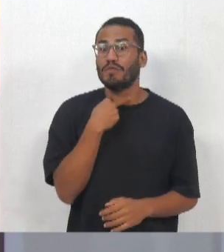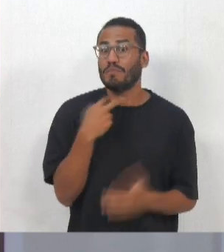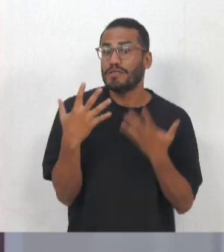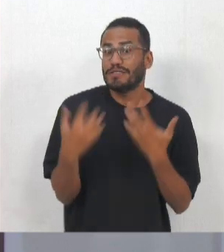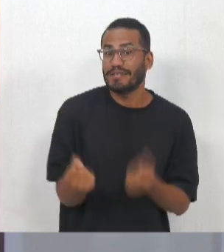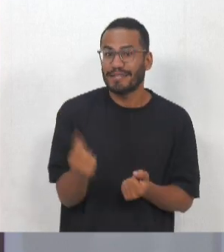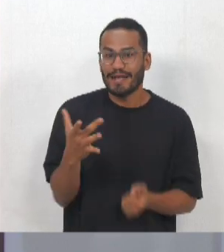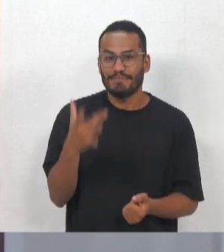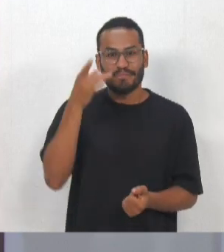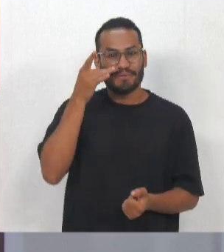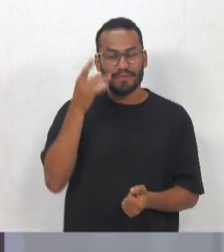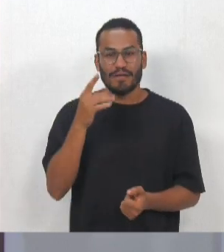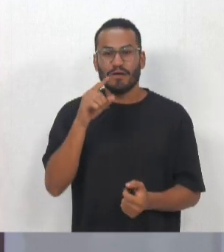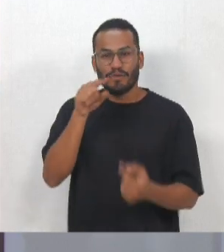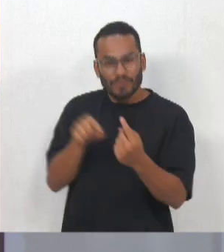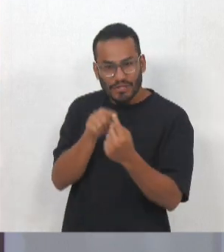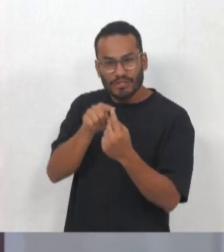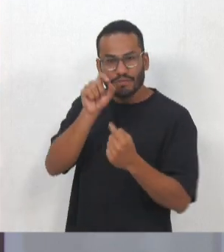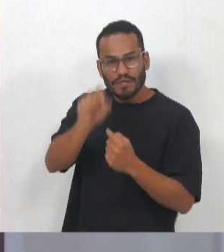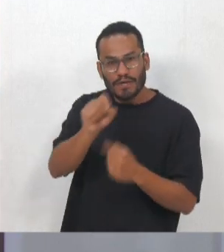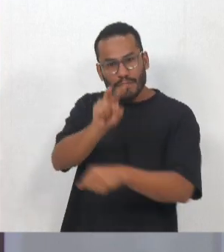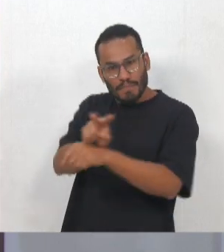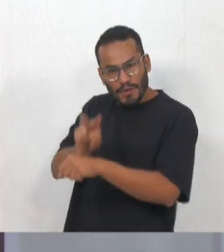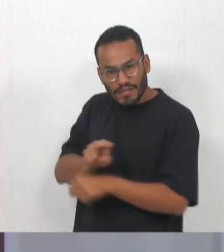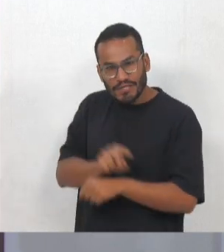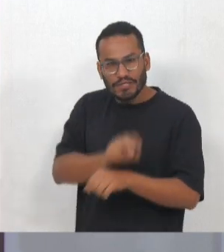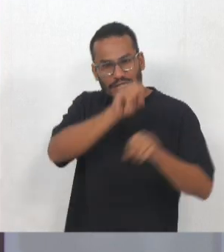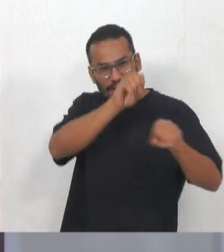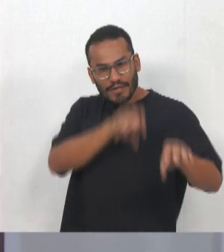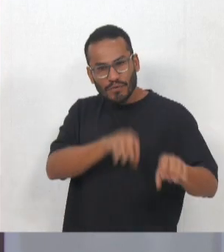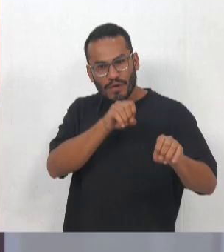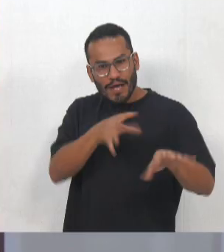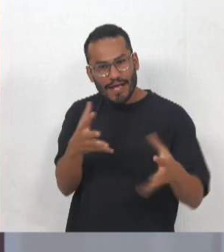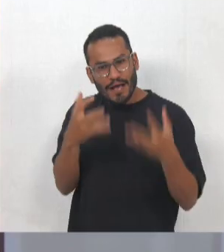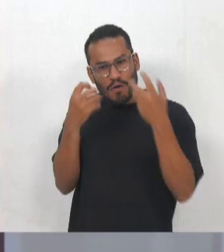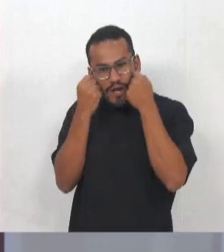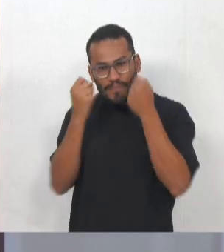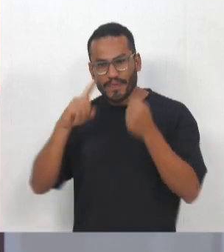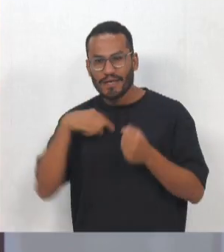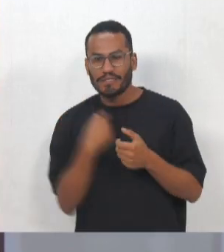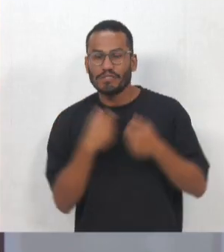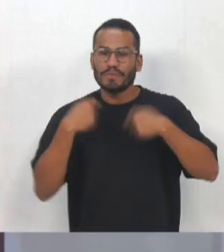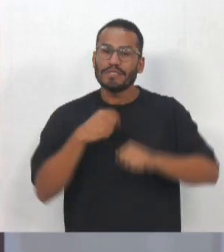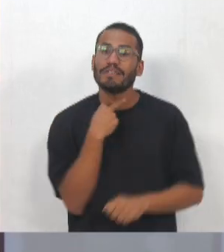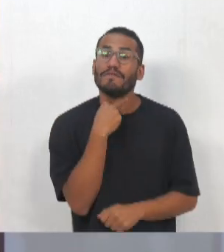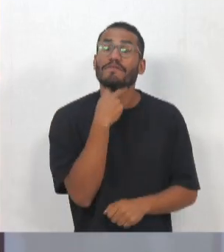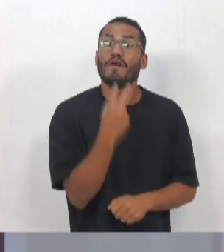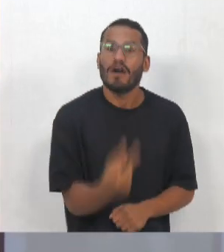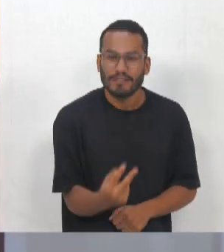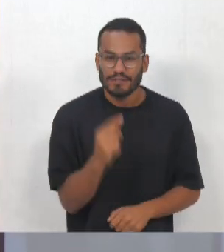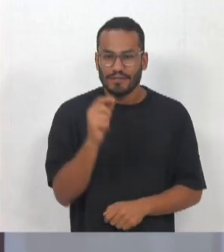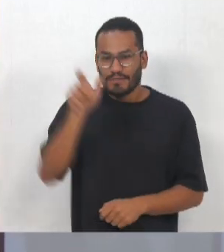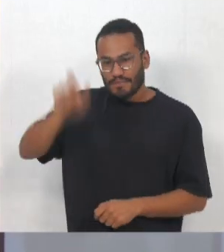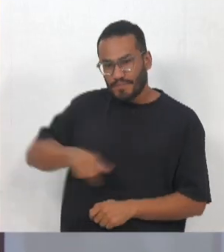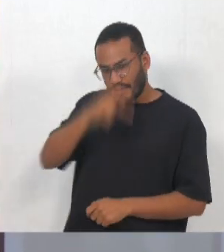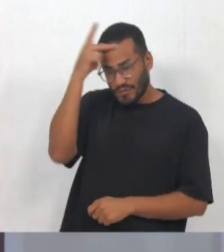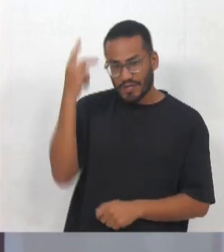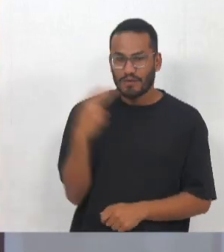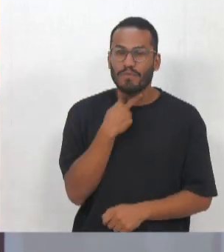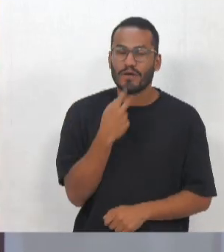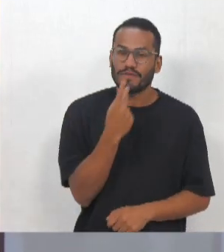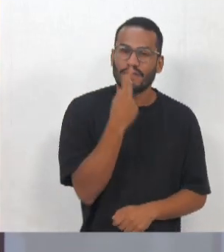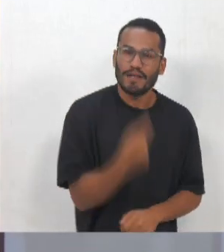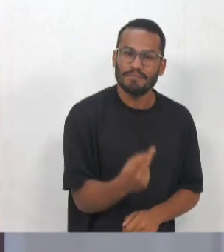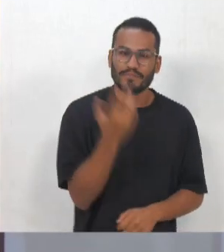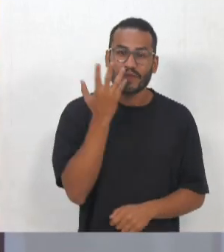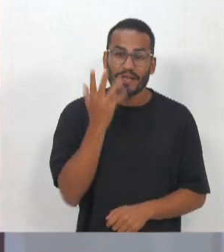essa realidade. A nossa missão é proteger, educar e acolher. Nós precisamos dar voz àqueles que não podem falar por si.